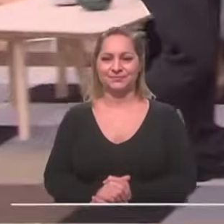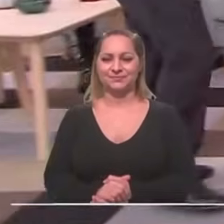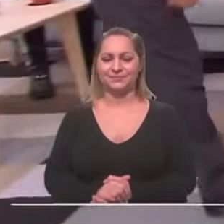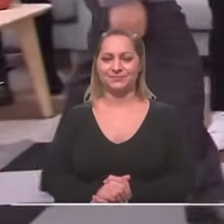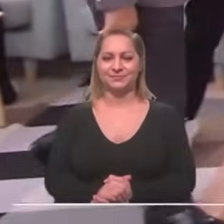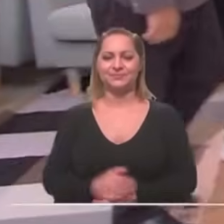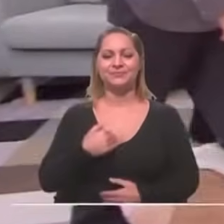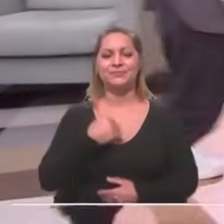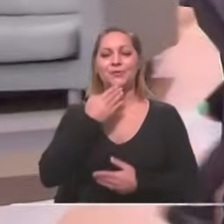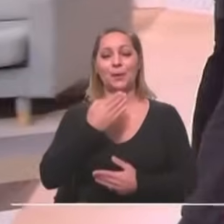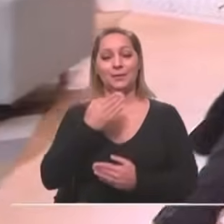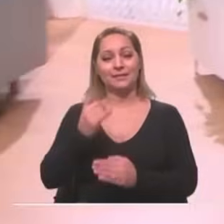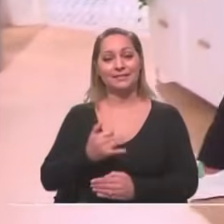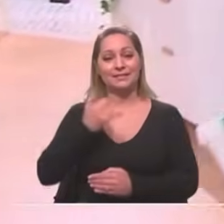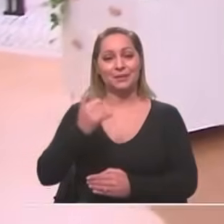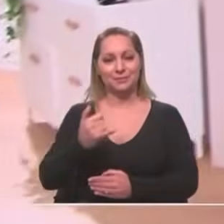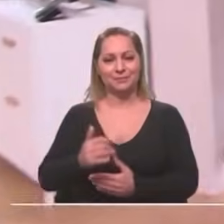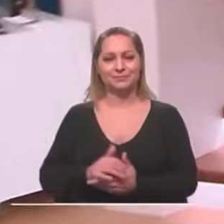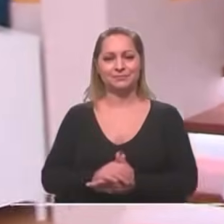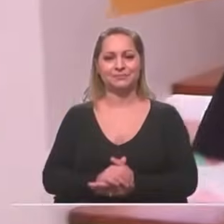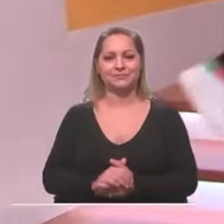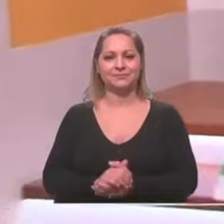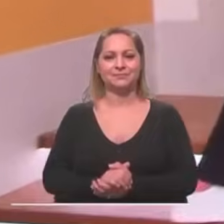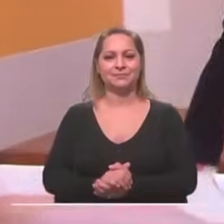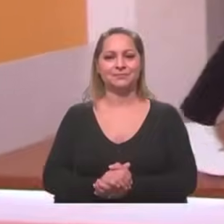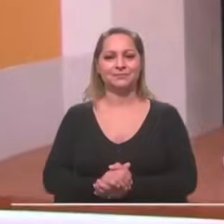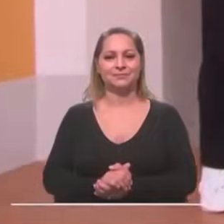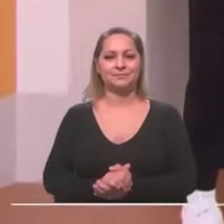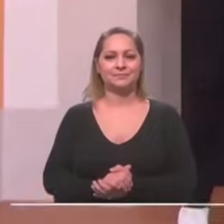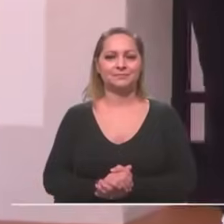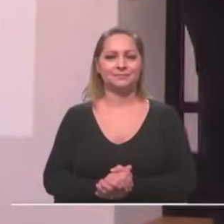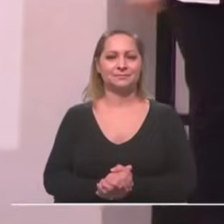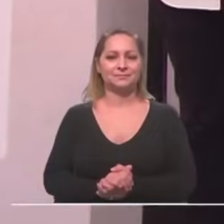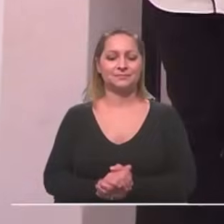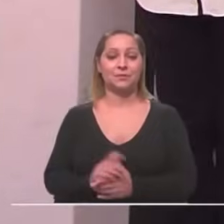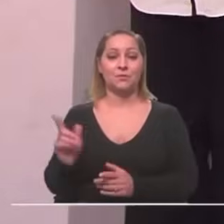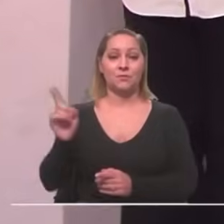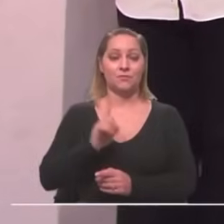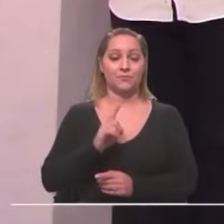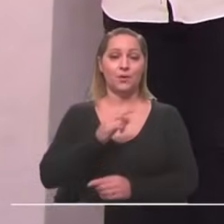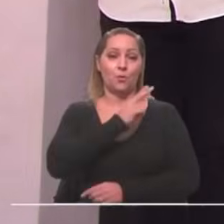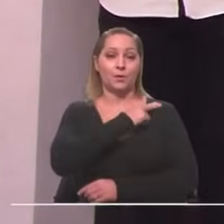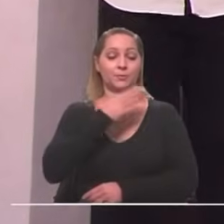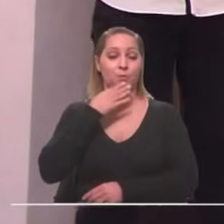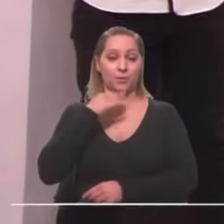Muito obrigado e até à próxima. Muito obrigado. Agora, antes que chegue o Capitão Branco, vou pôr à